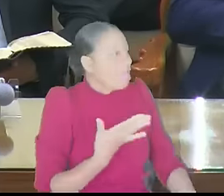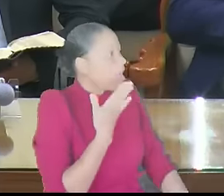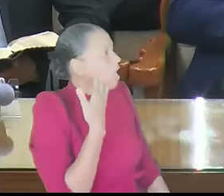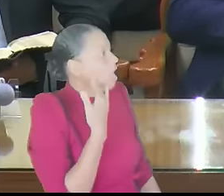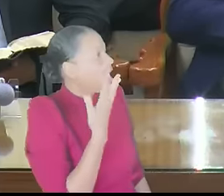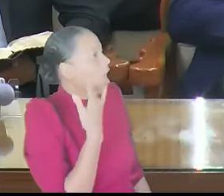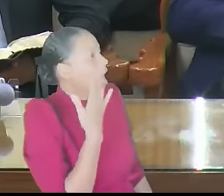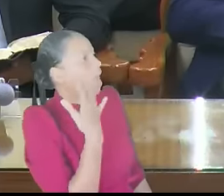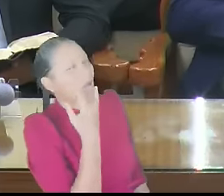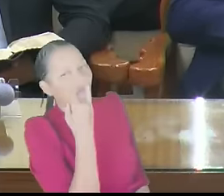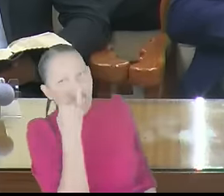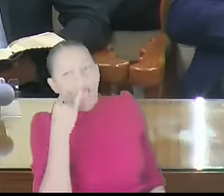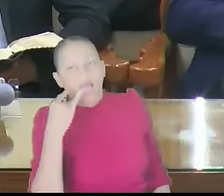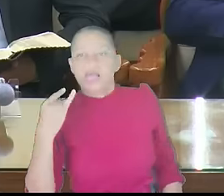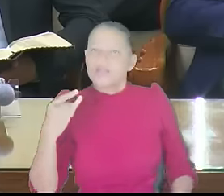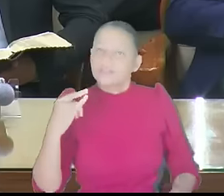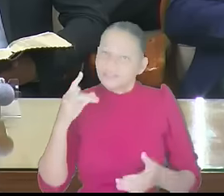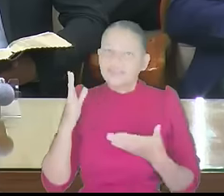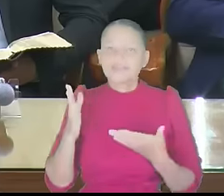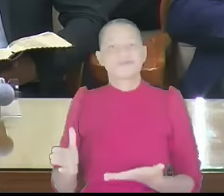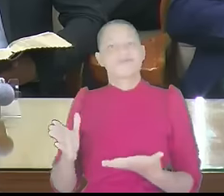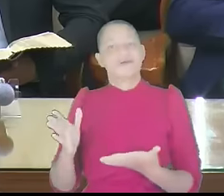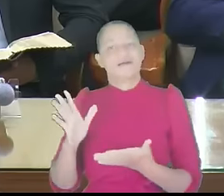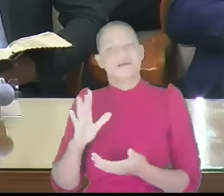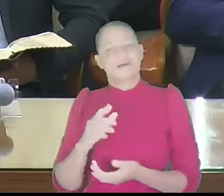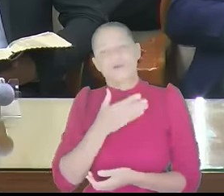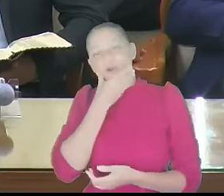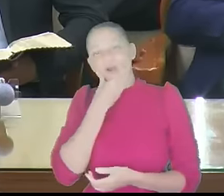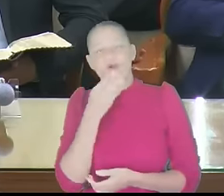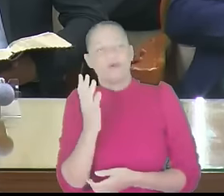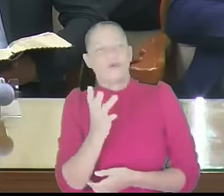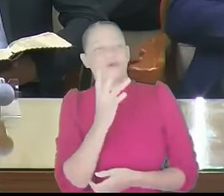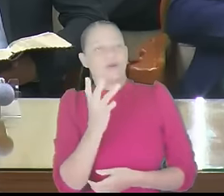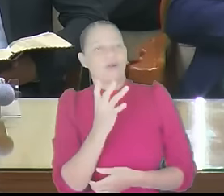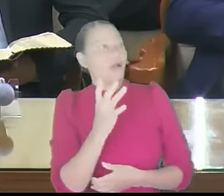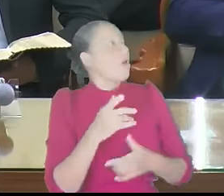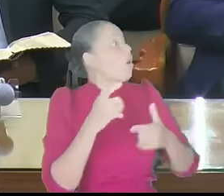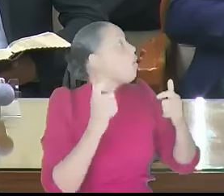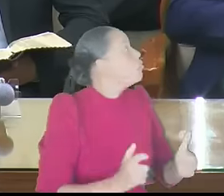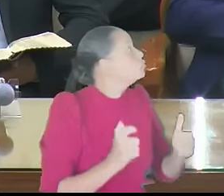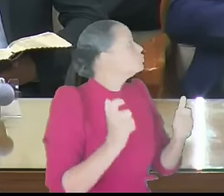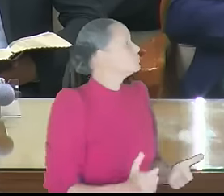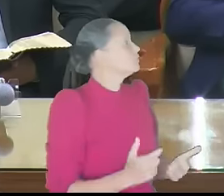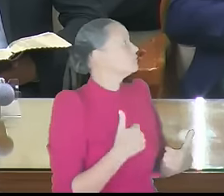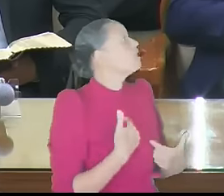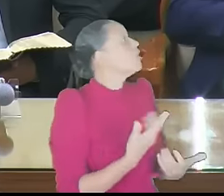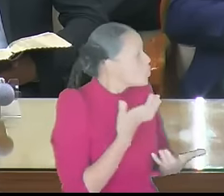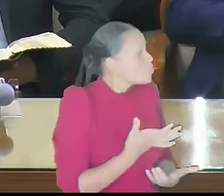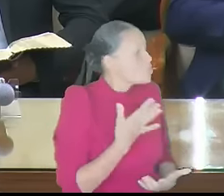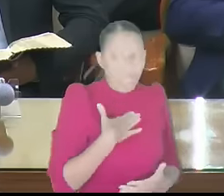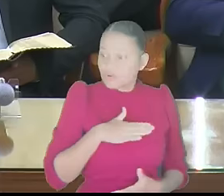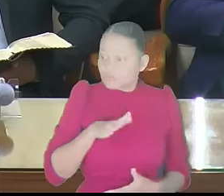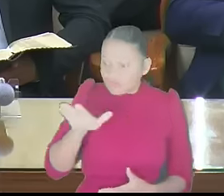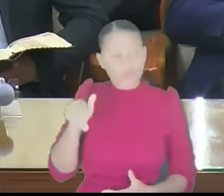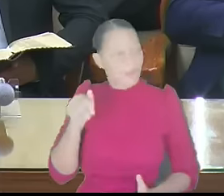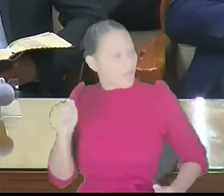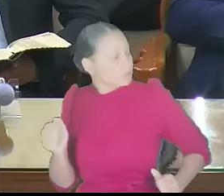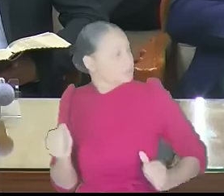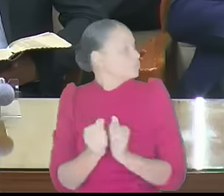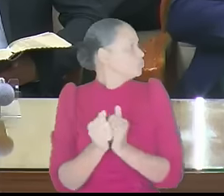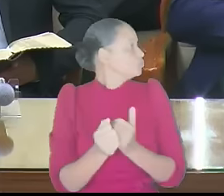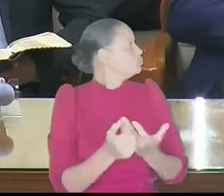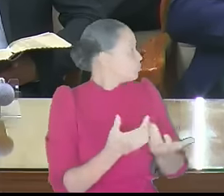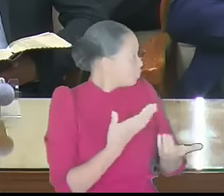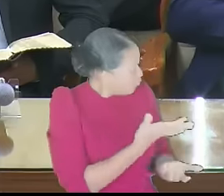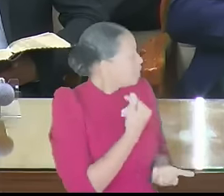filhas de Jerusalém também. Elas agora foi quem disseram, para onde foi teu amado? A gente vai buscar com você. Nós vamos